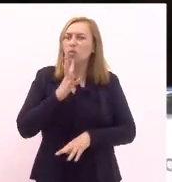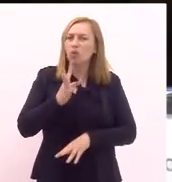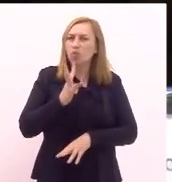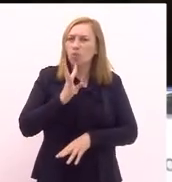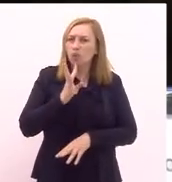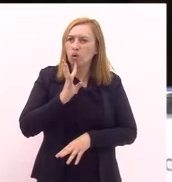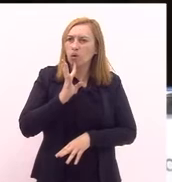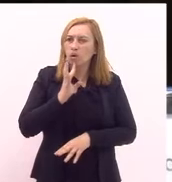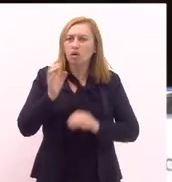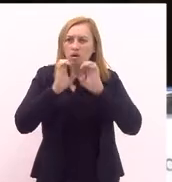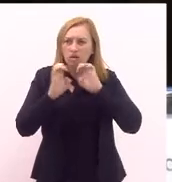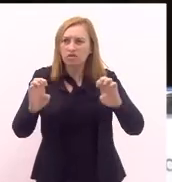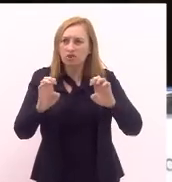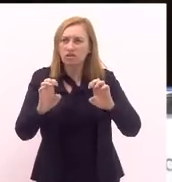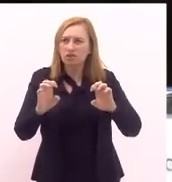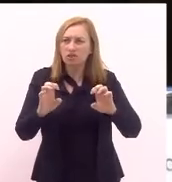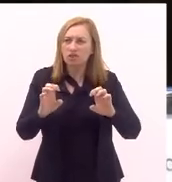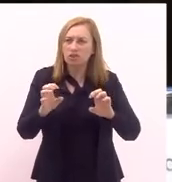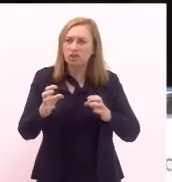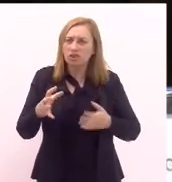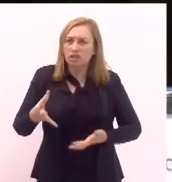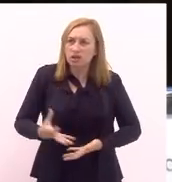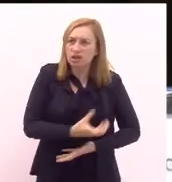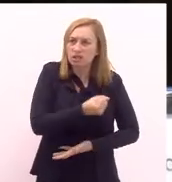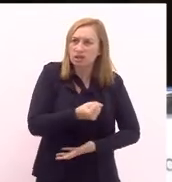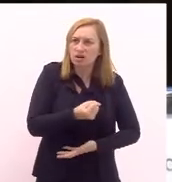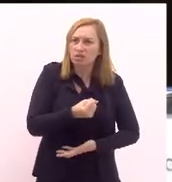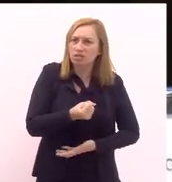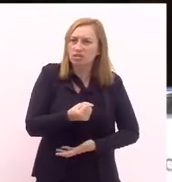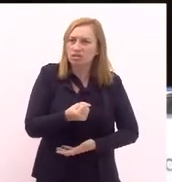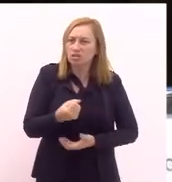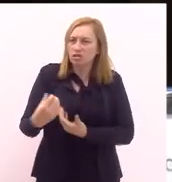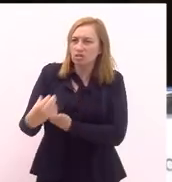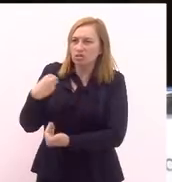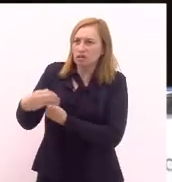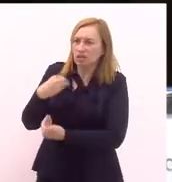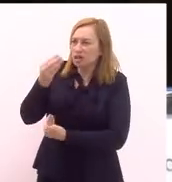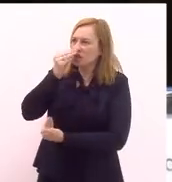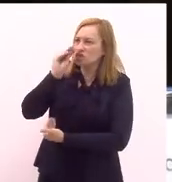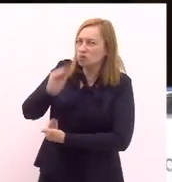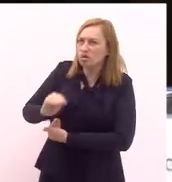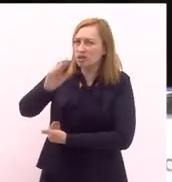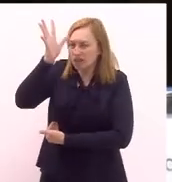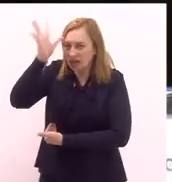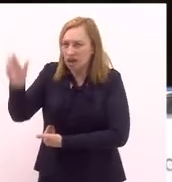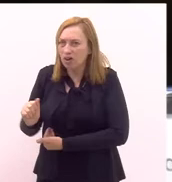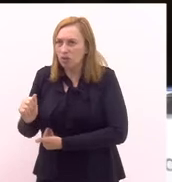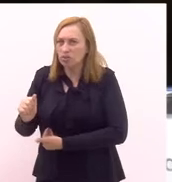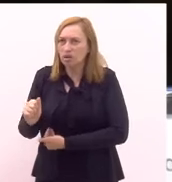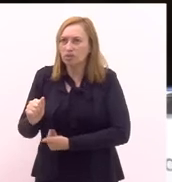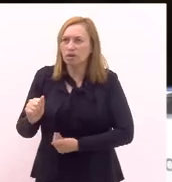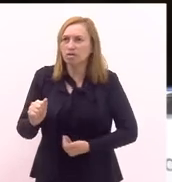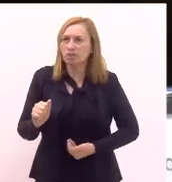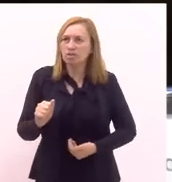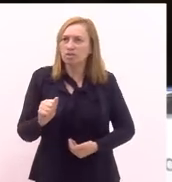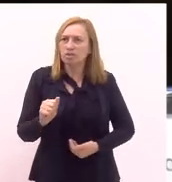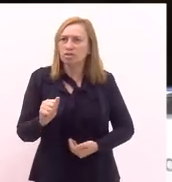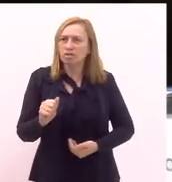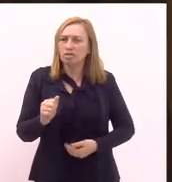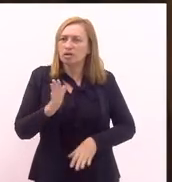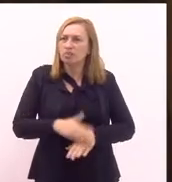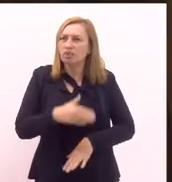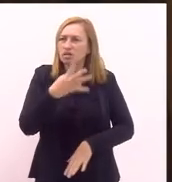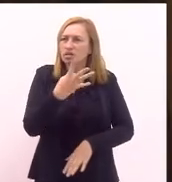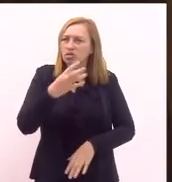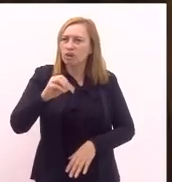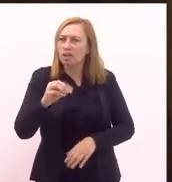que quando evangélicos se convertem são orientados a rejeitarem a África governadora Benedita há mais